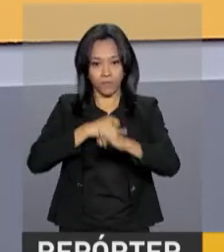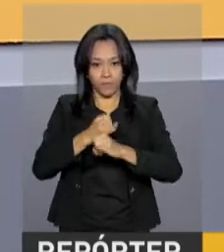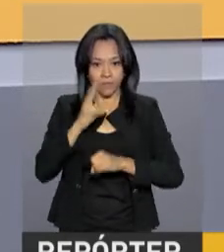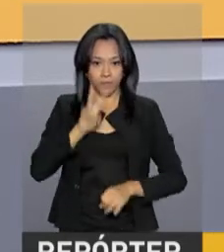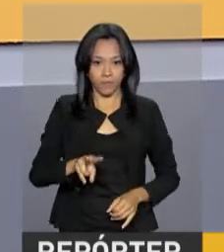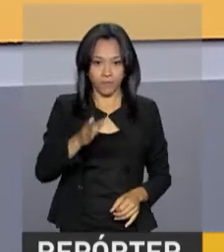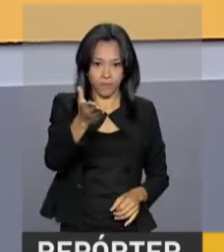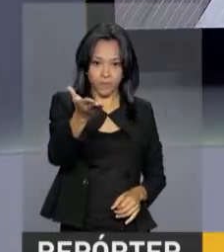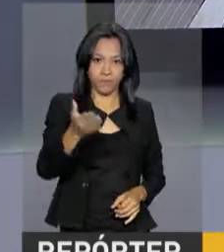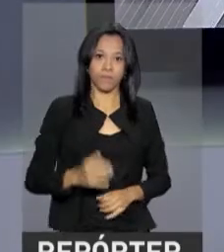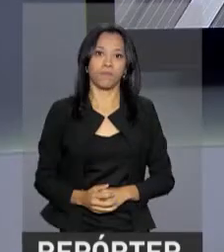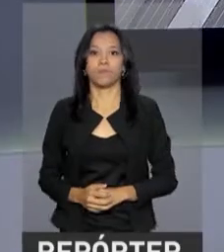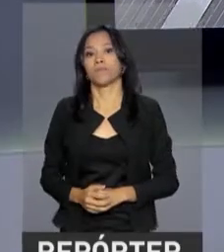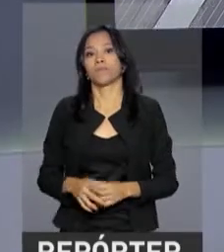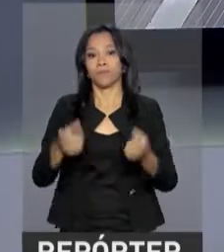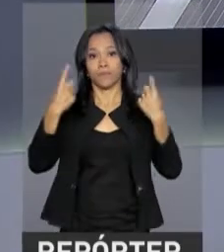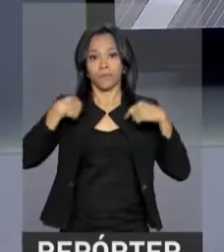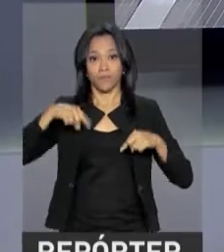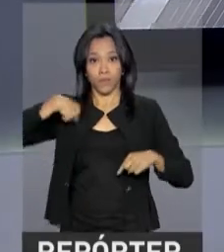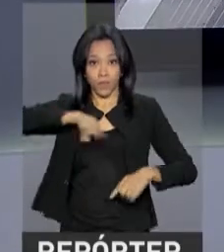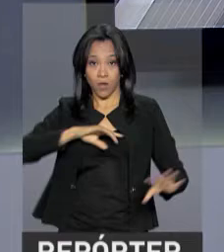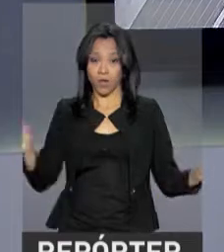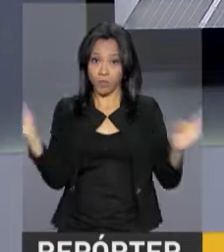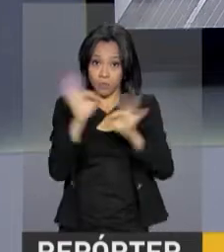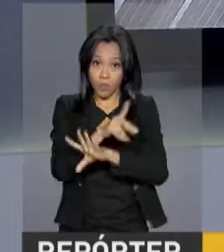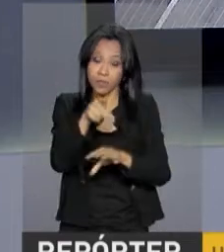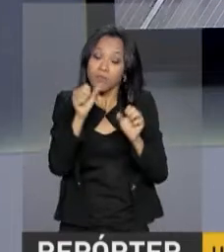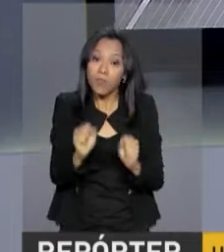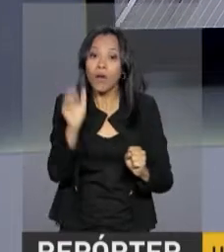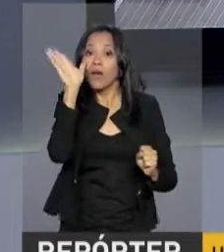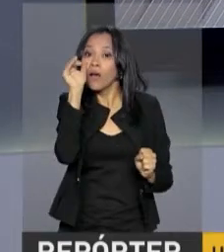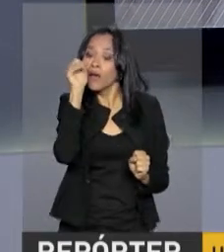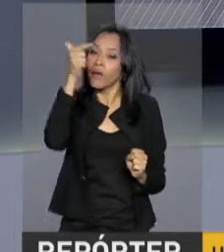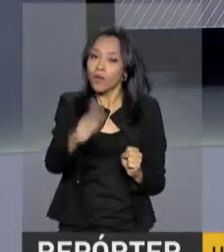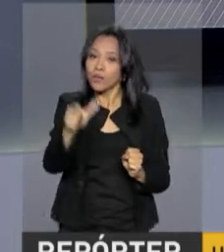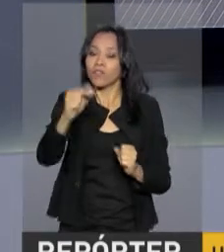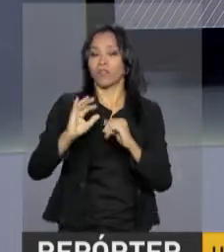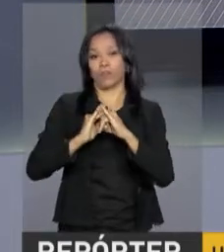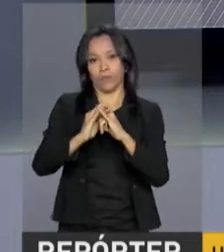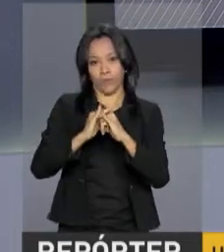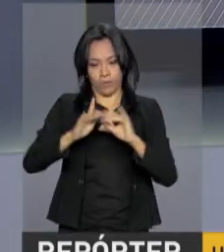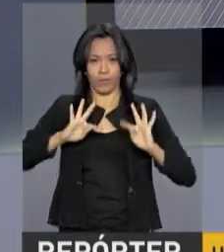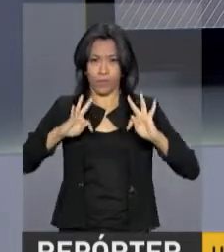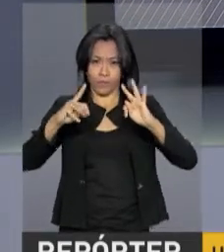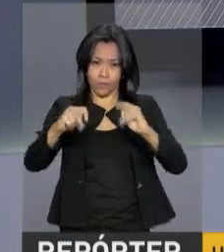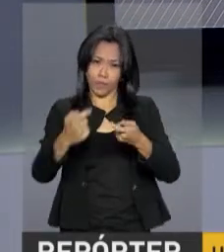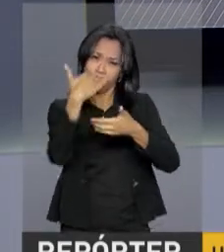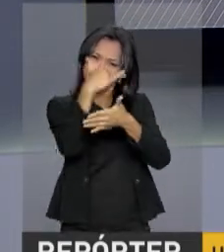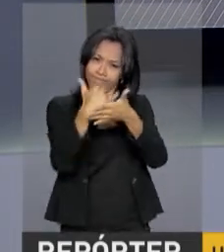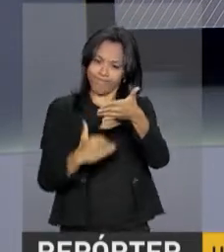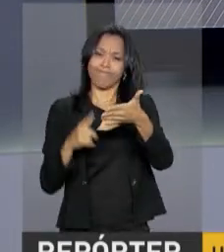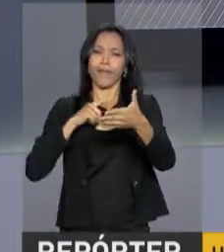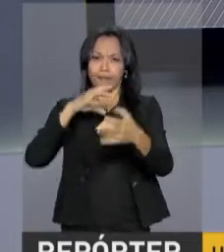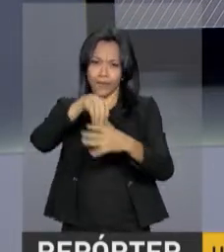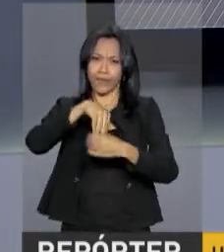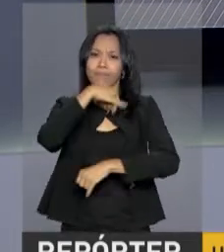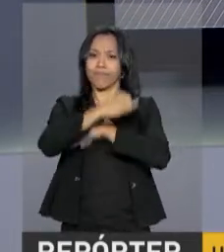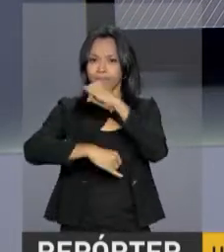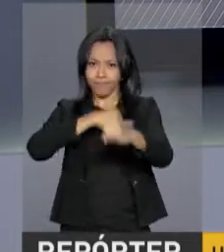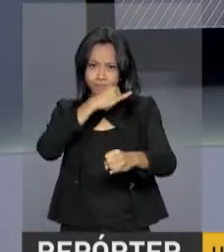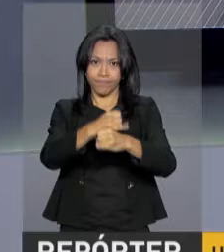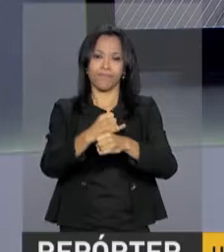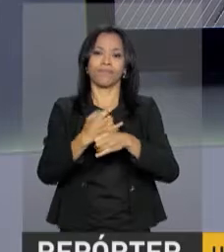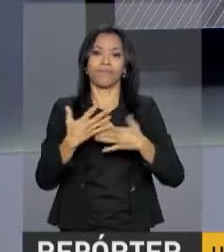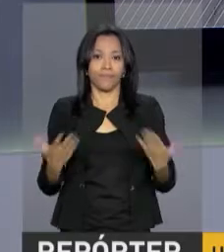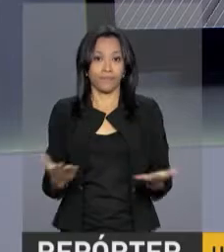portal.mec.gov.br e nós ficamos por aqui mas você pode rever as reportagens no youtube e toda a nossa programação também está na página